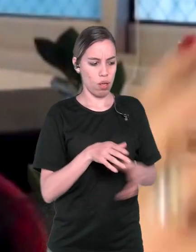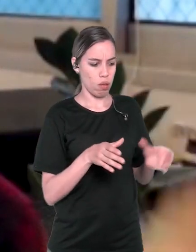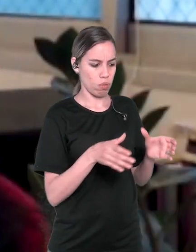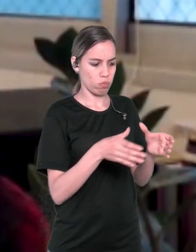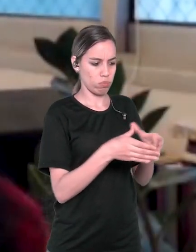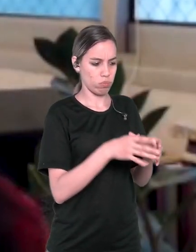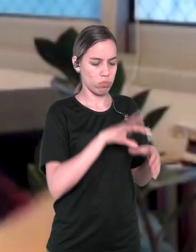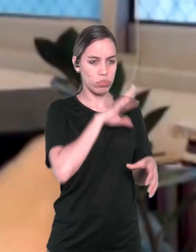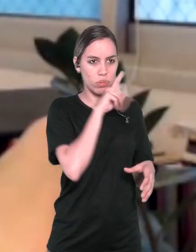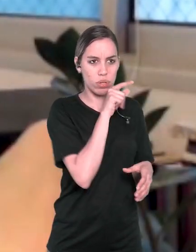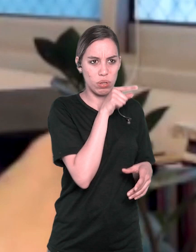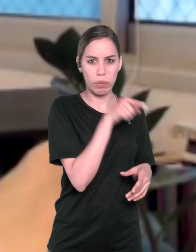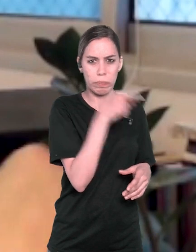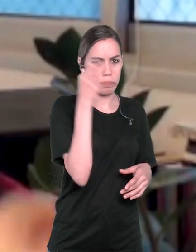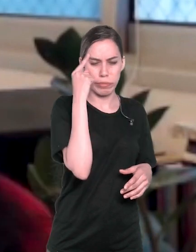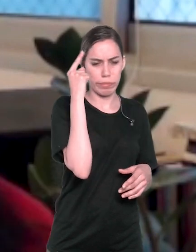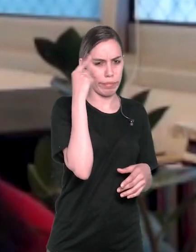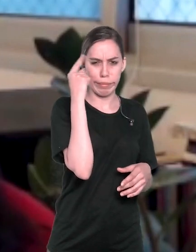ou